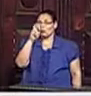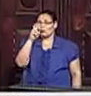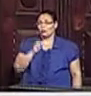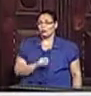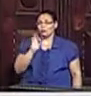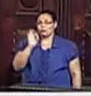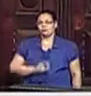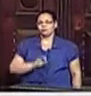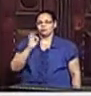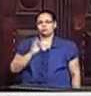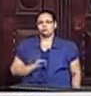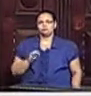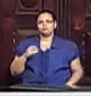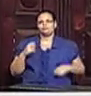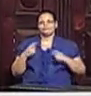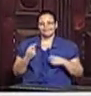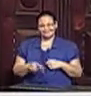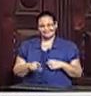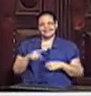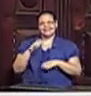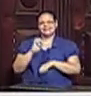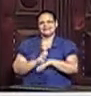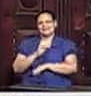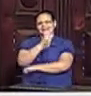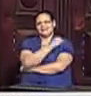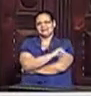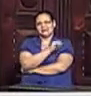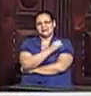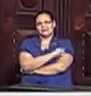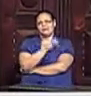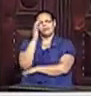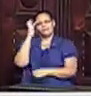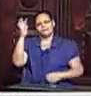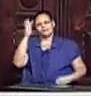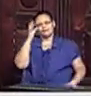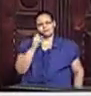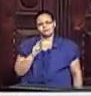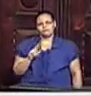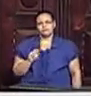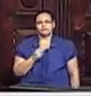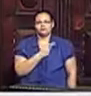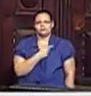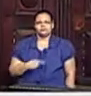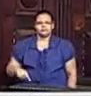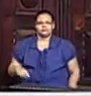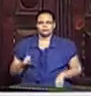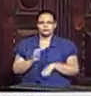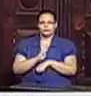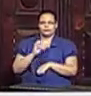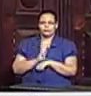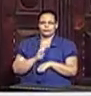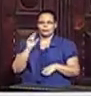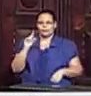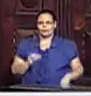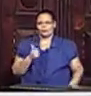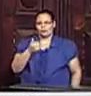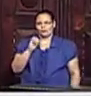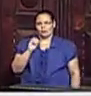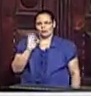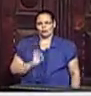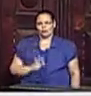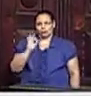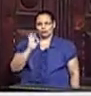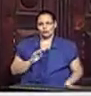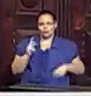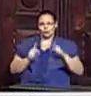50% estão concentrados no Estado do Rio de Janeiro. Imagine, senhora Presidente, um Estado que tem menos de 10% da